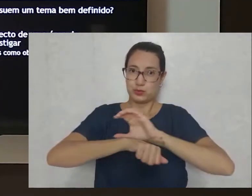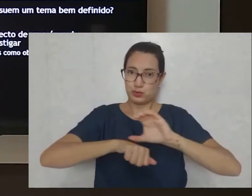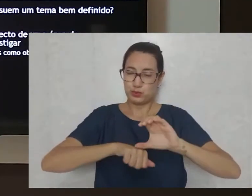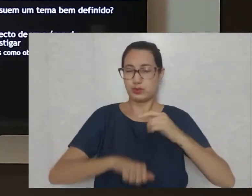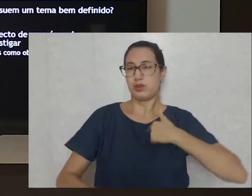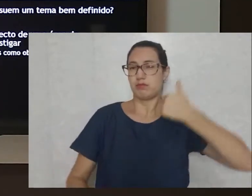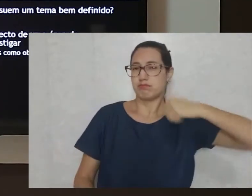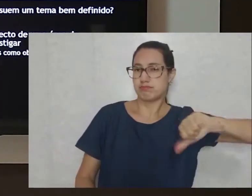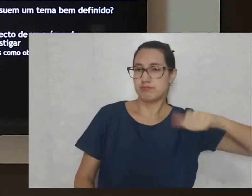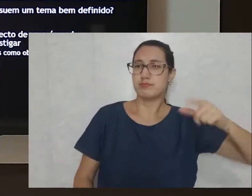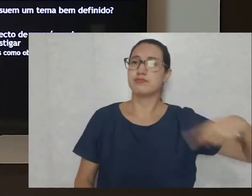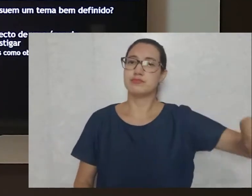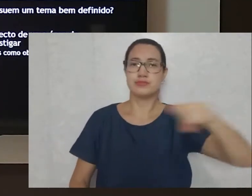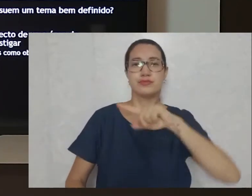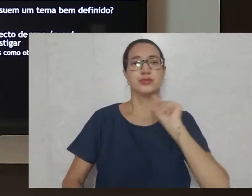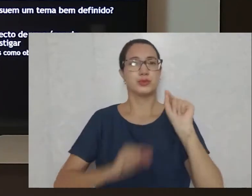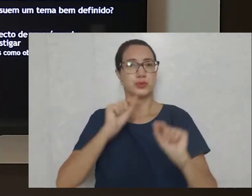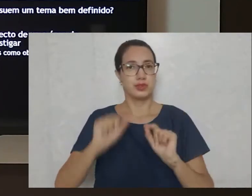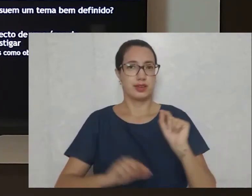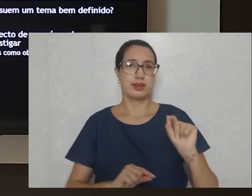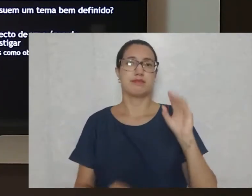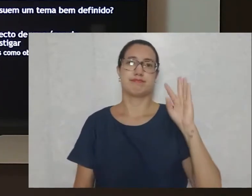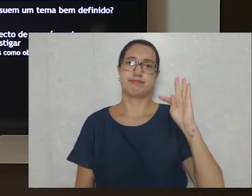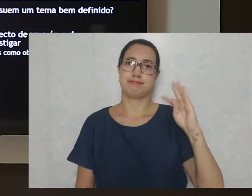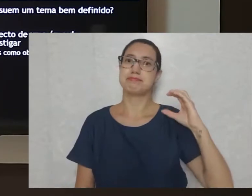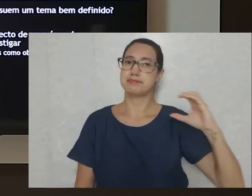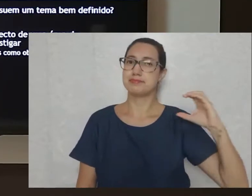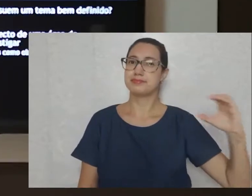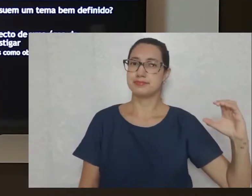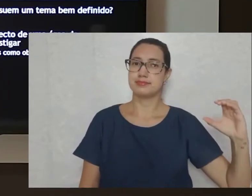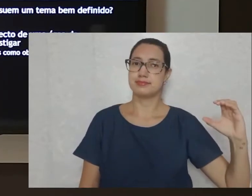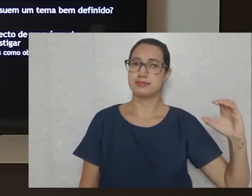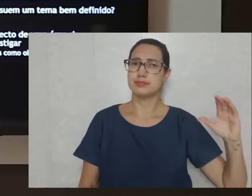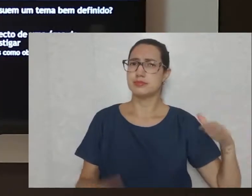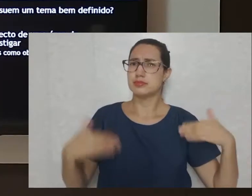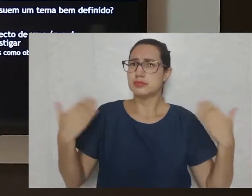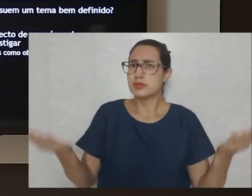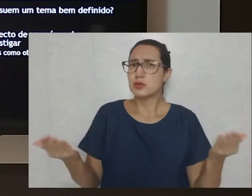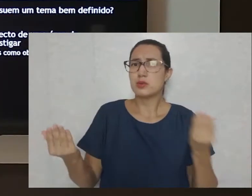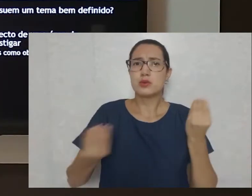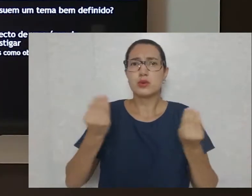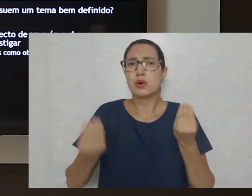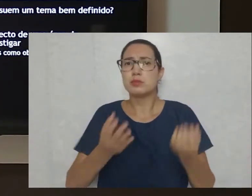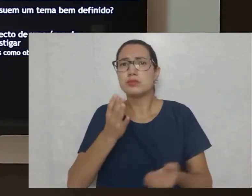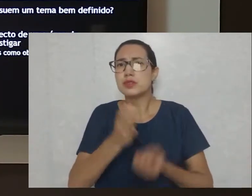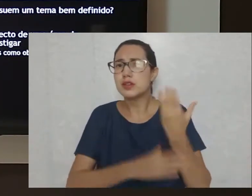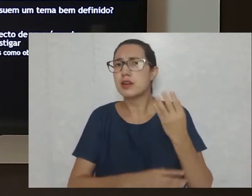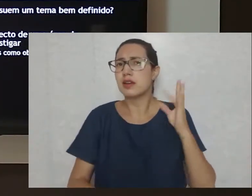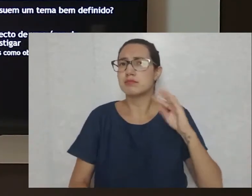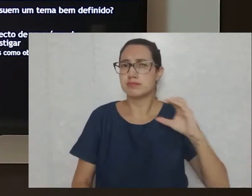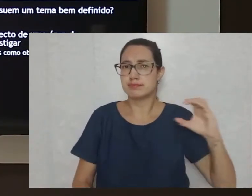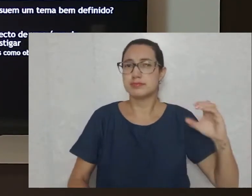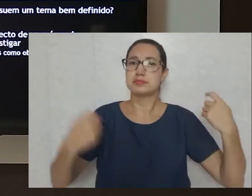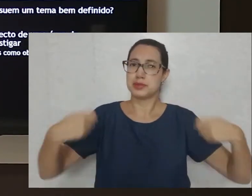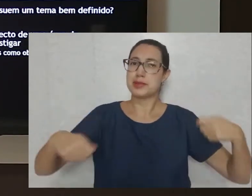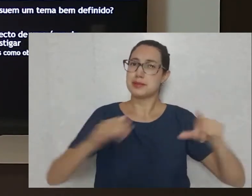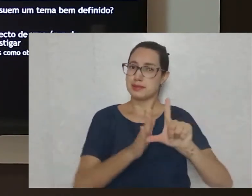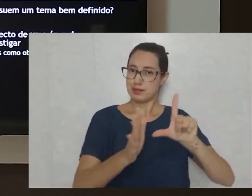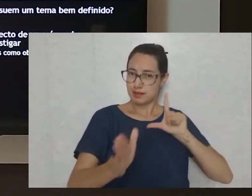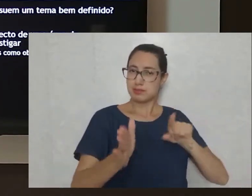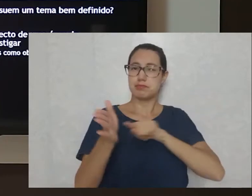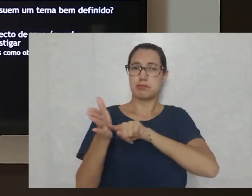justamente esse artigo científico. Mas aí entra a questão, para vocês produzirem o artigo científico, vocês vão ter que fazer a pesquisa. E para fazer a pesquisa, vocês